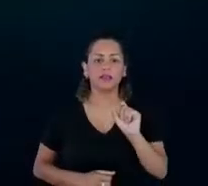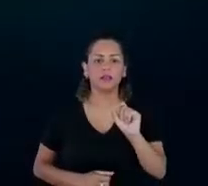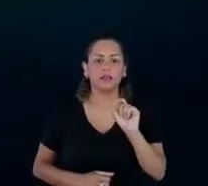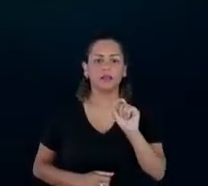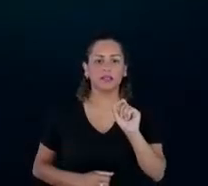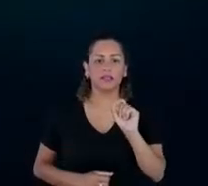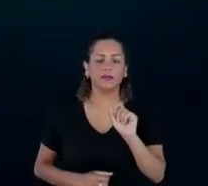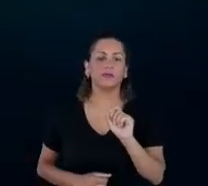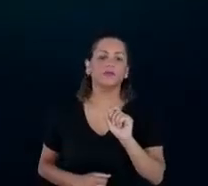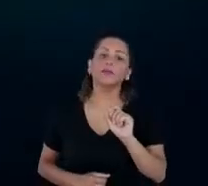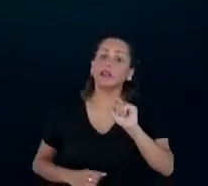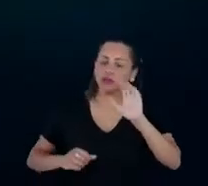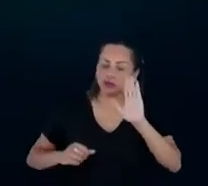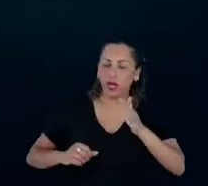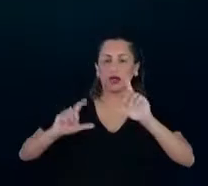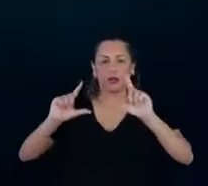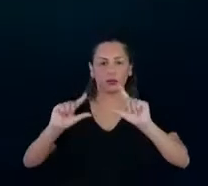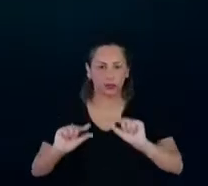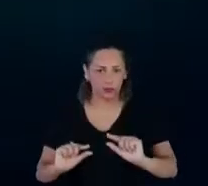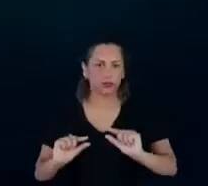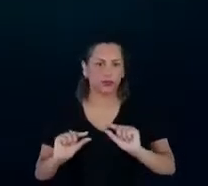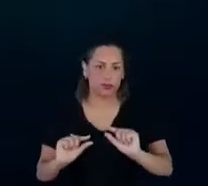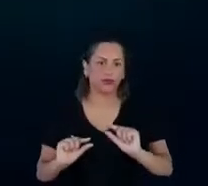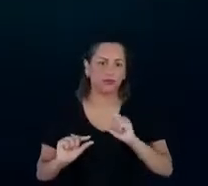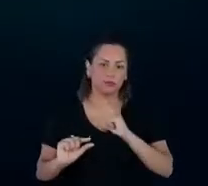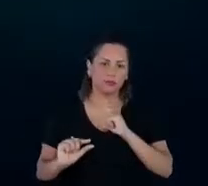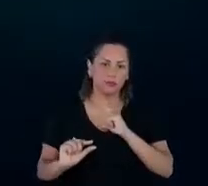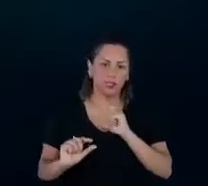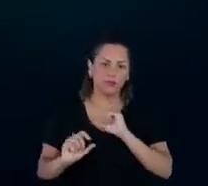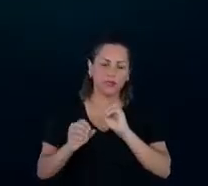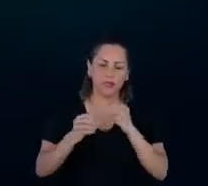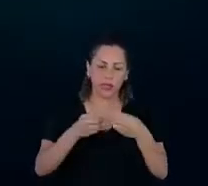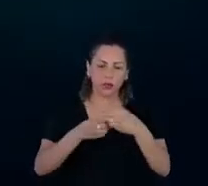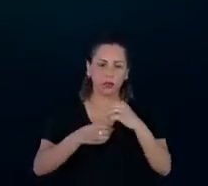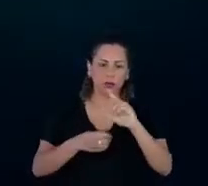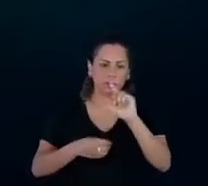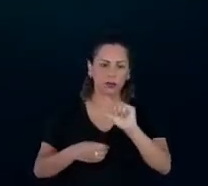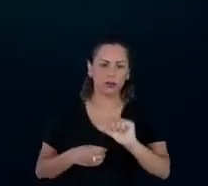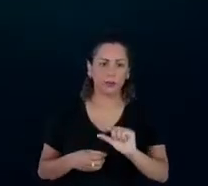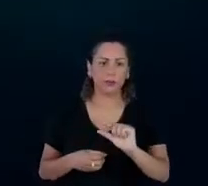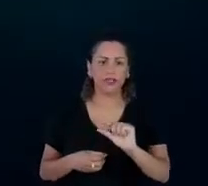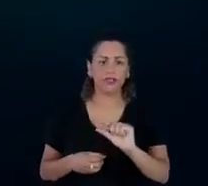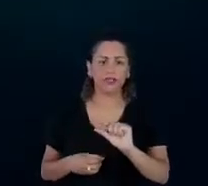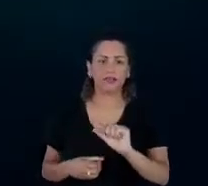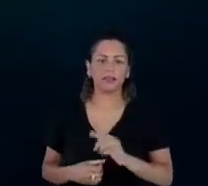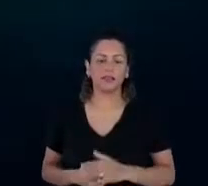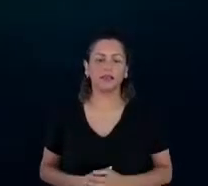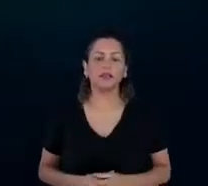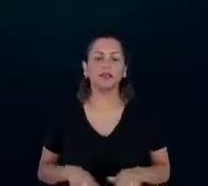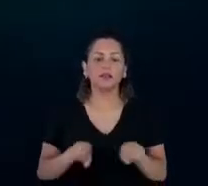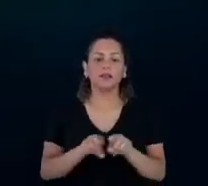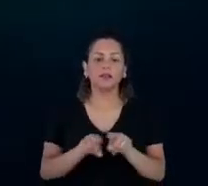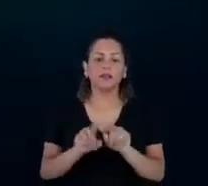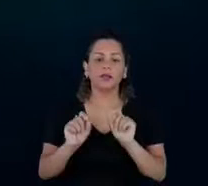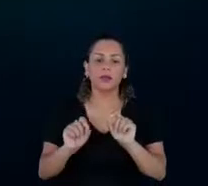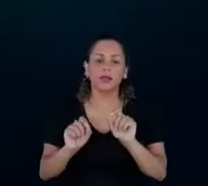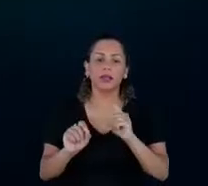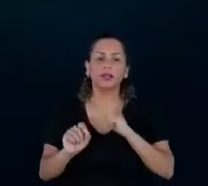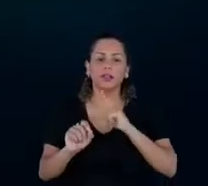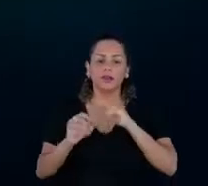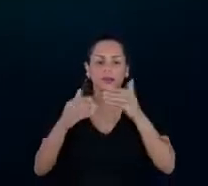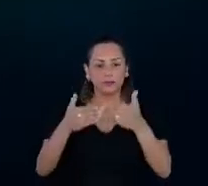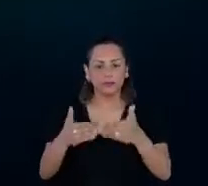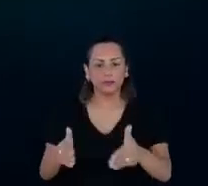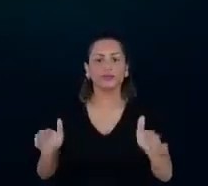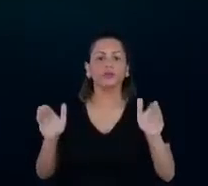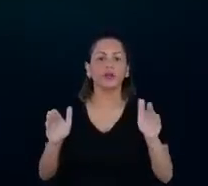redução do tamanho da célula, né, a parte de redução de custos e também a expansão para